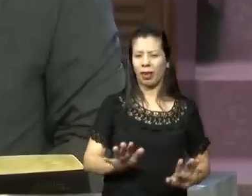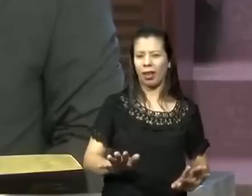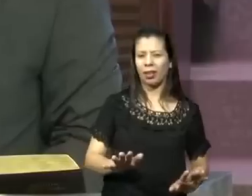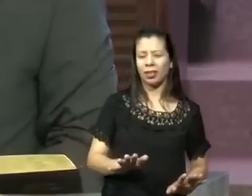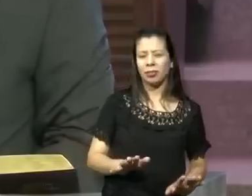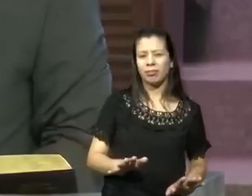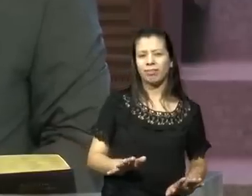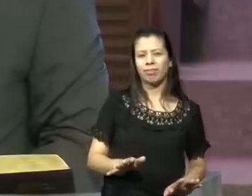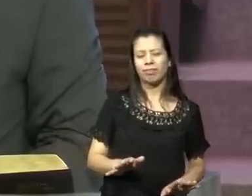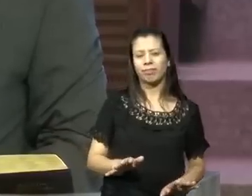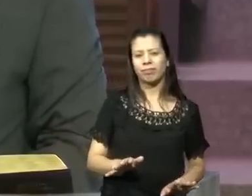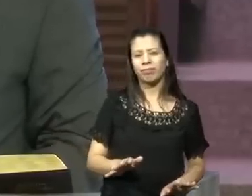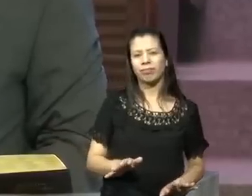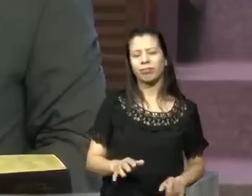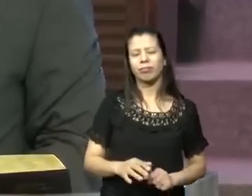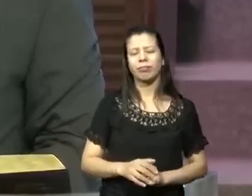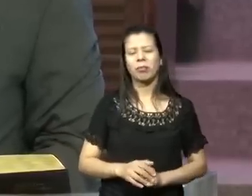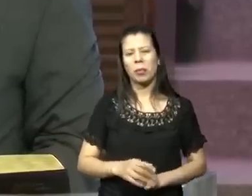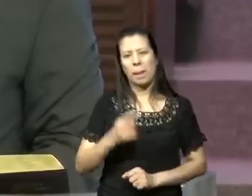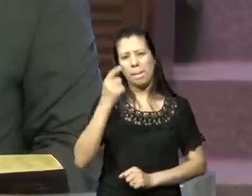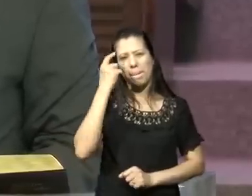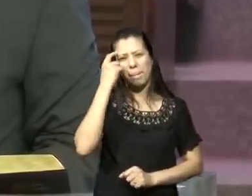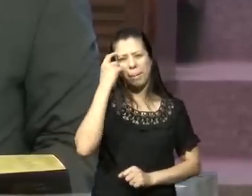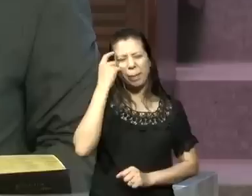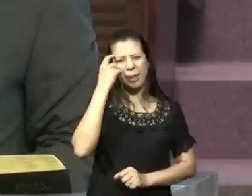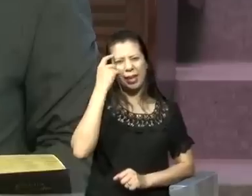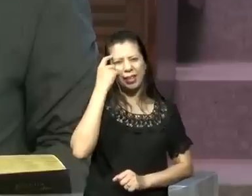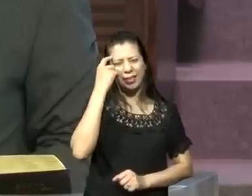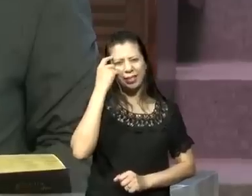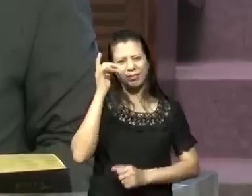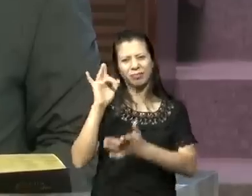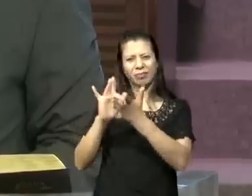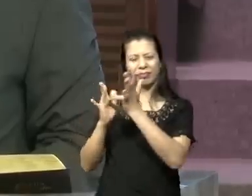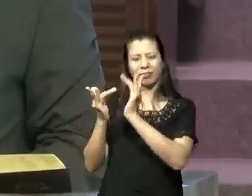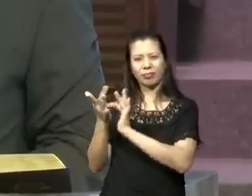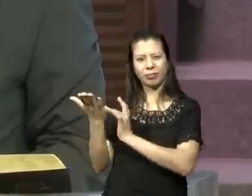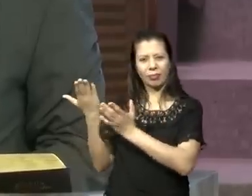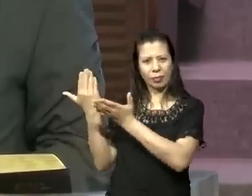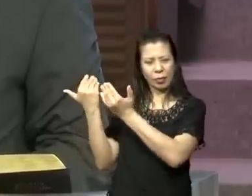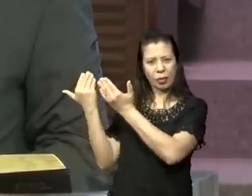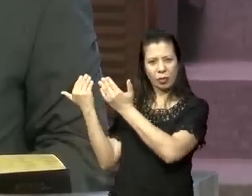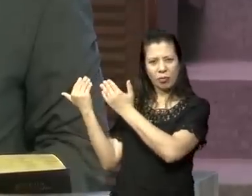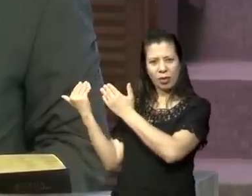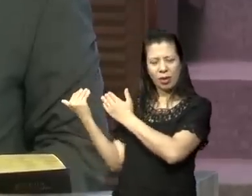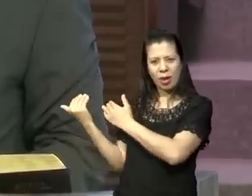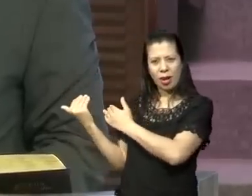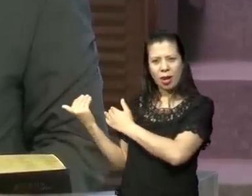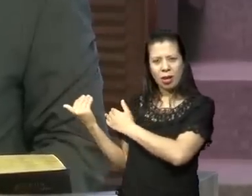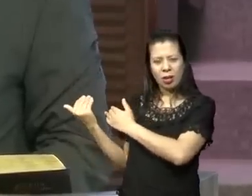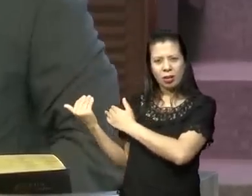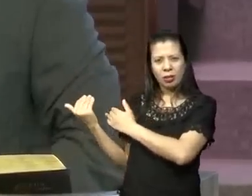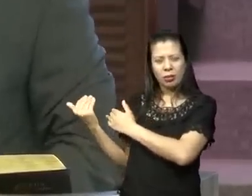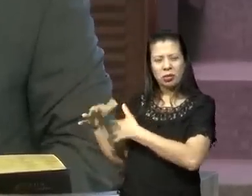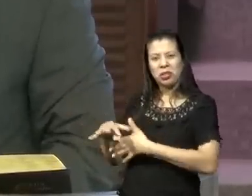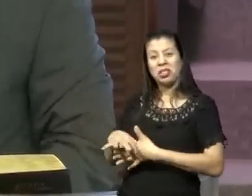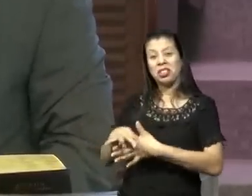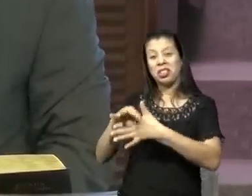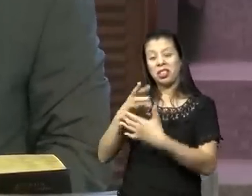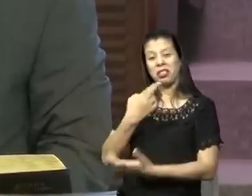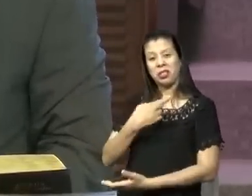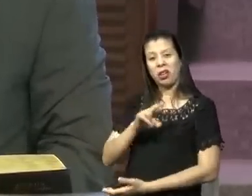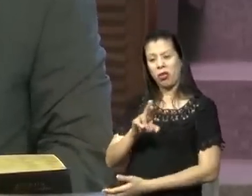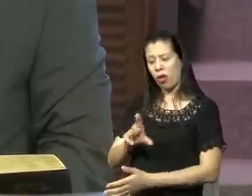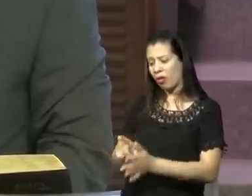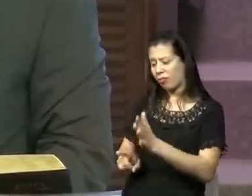Você já imaginou em olhar para Jesus e chamar ele de bastardo Você teria coragem de ofender o filho de Deus porque ele não tinha